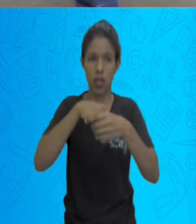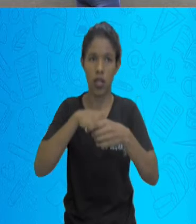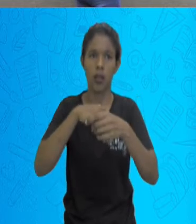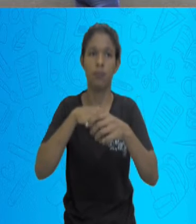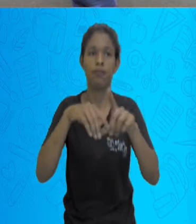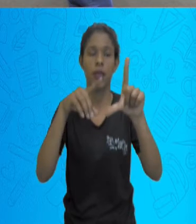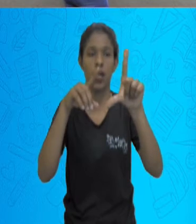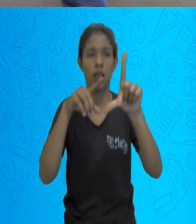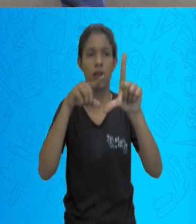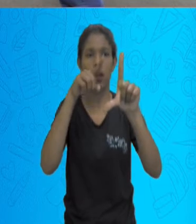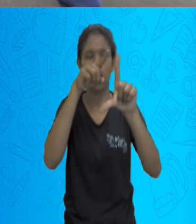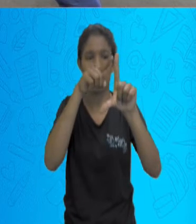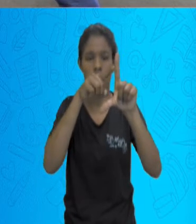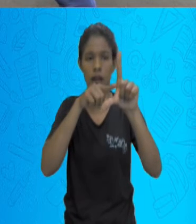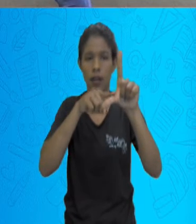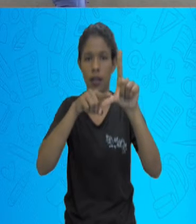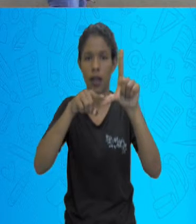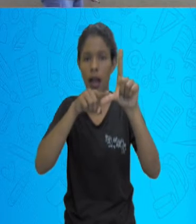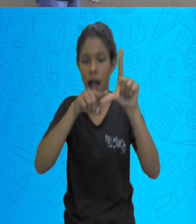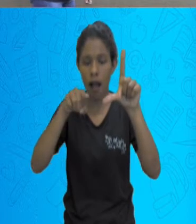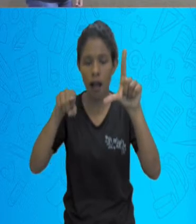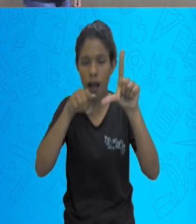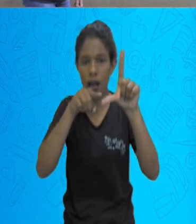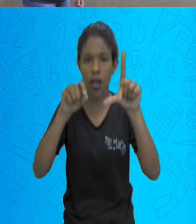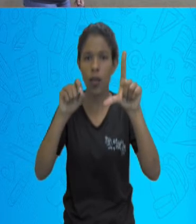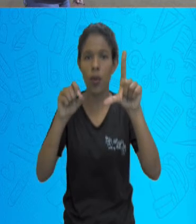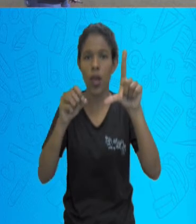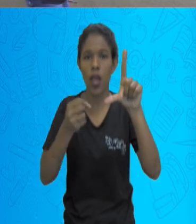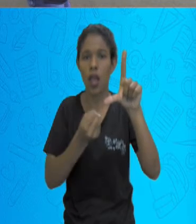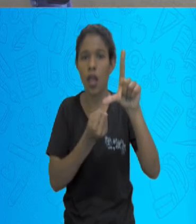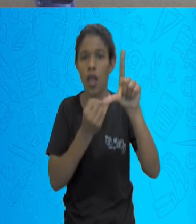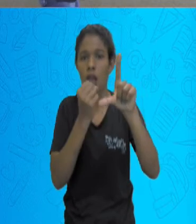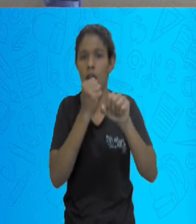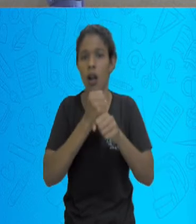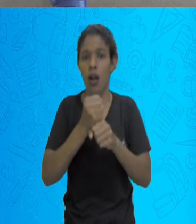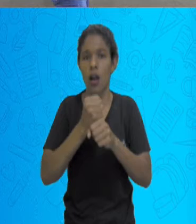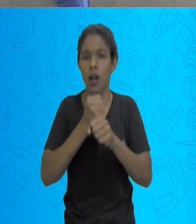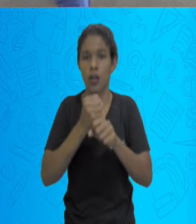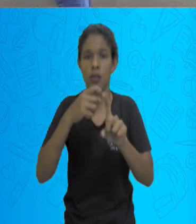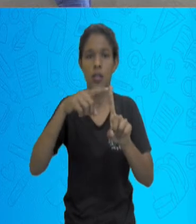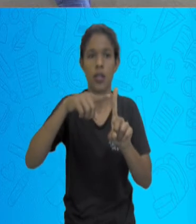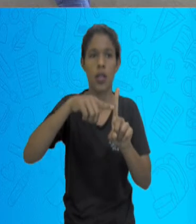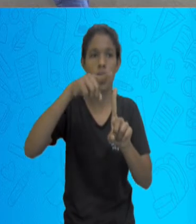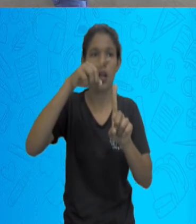os anos e na vertical, nós temos a receita cambial.